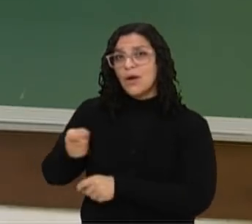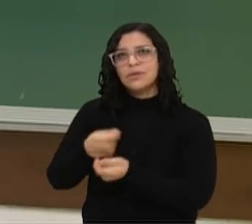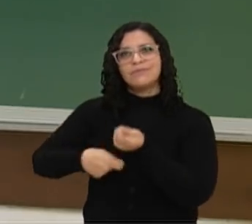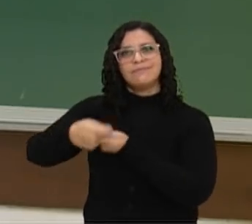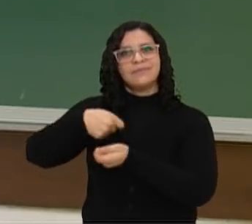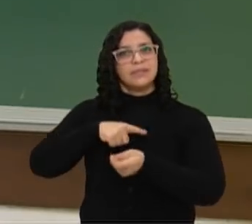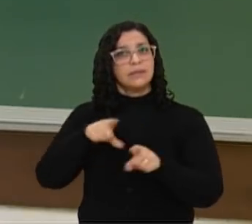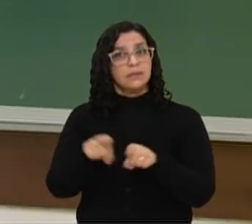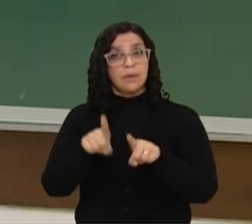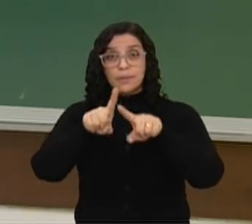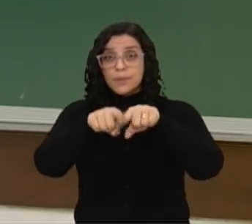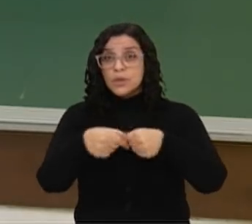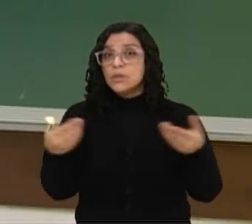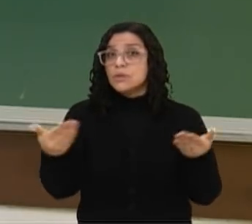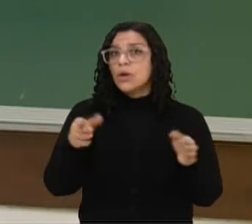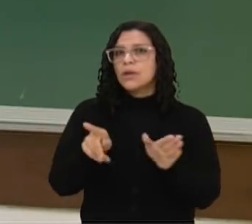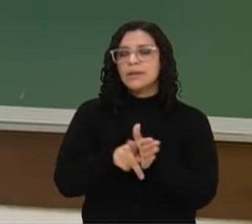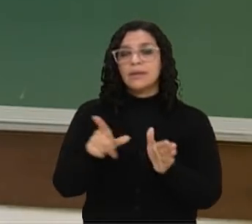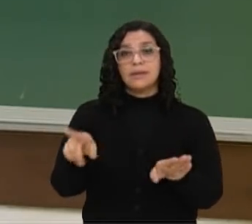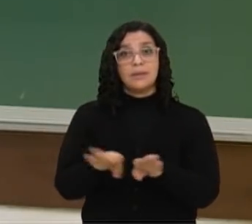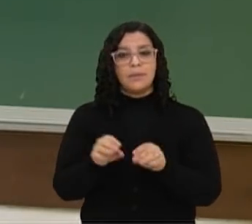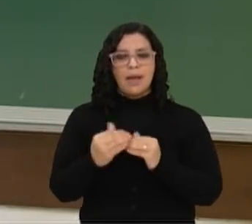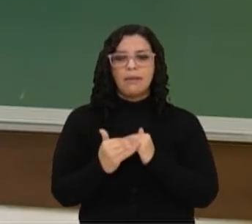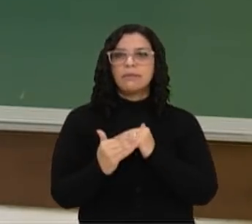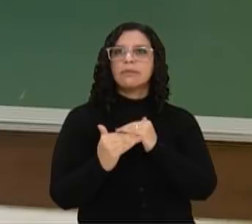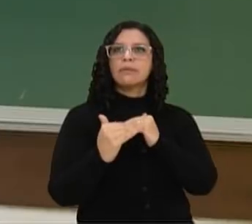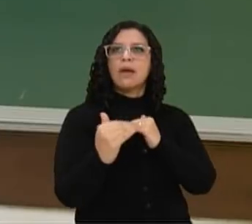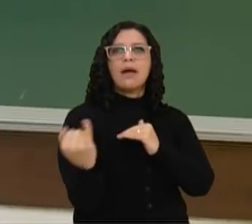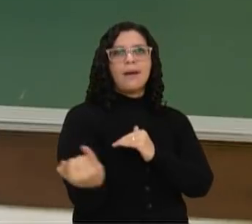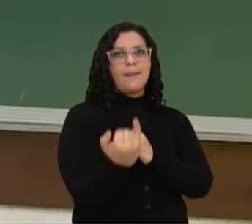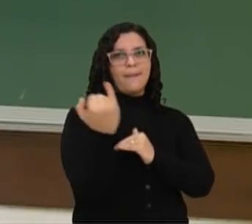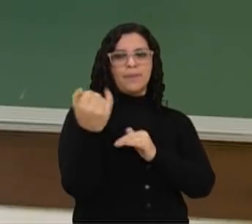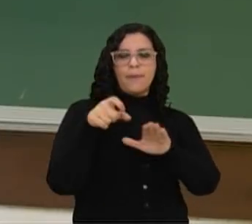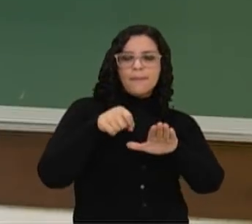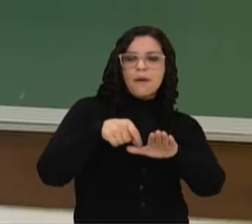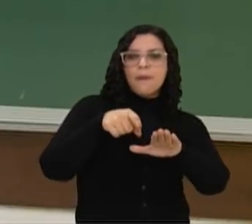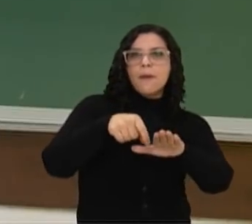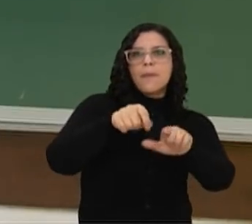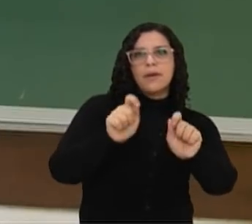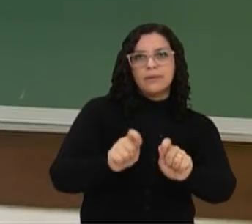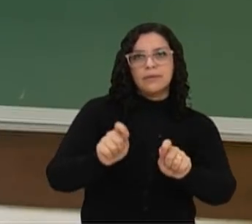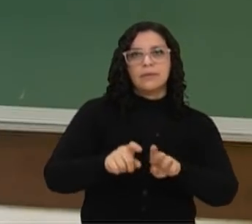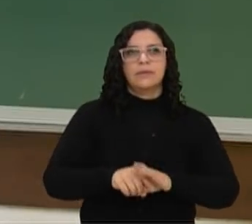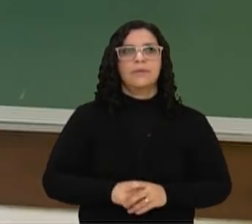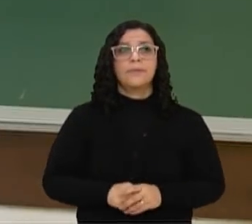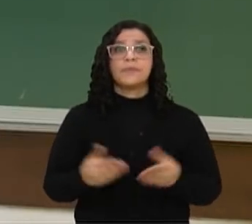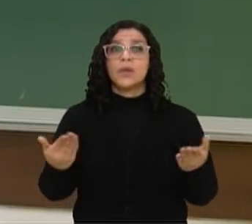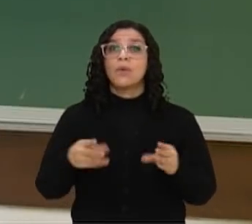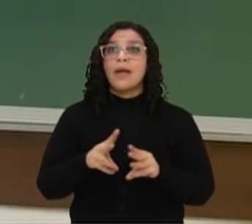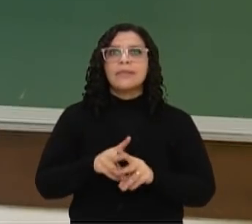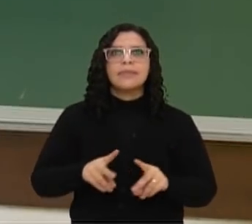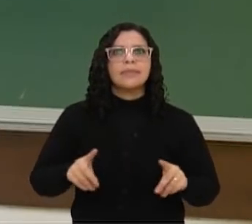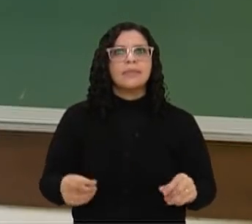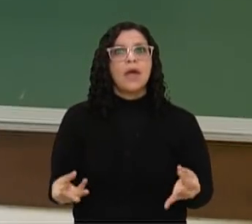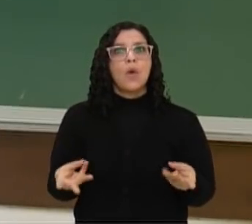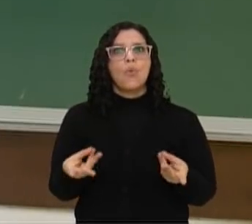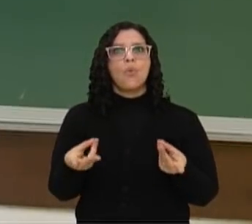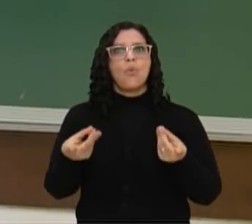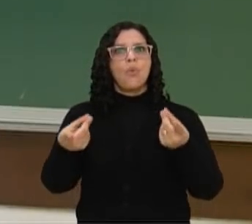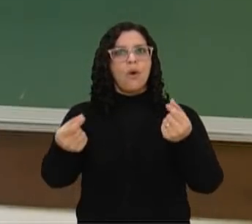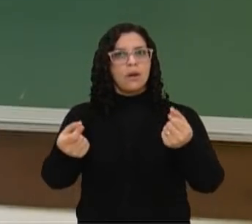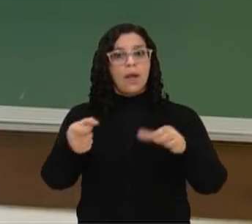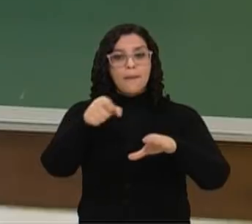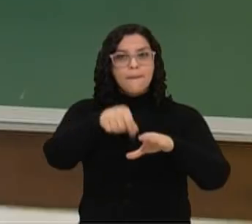importante a questão aqui do relevo para essa ideia ali de desenvolvimento do agronegócio. E os solos férteis também